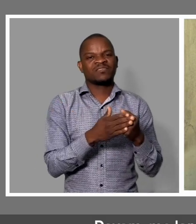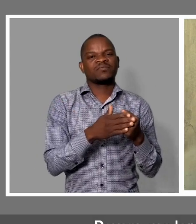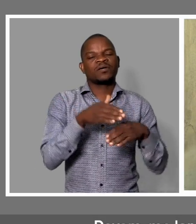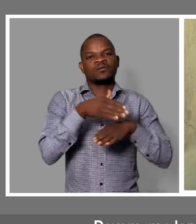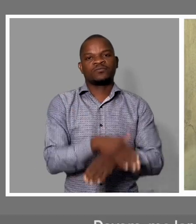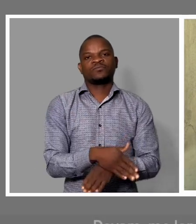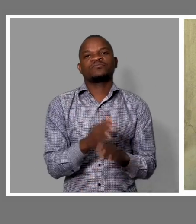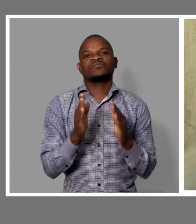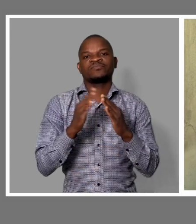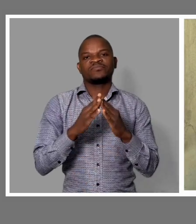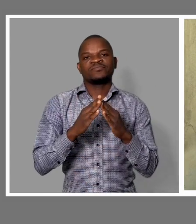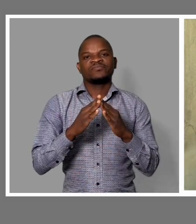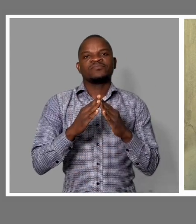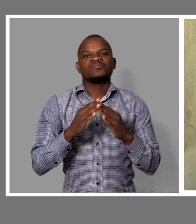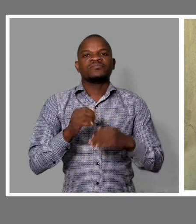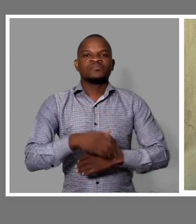na hora de jantar.